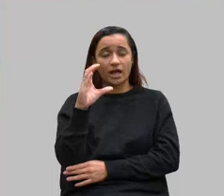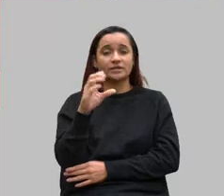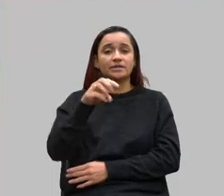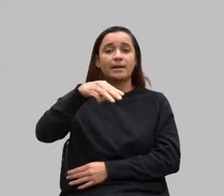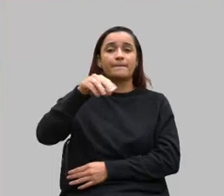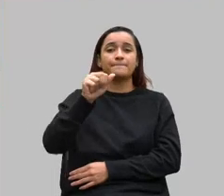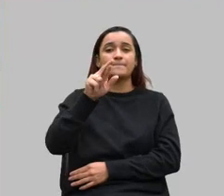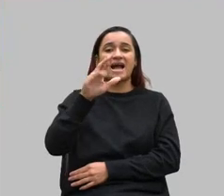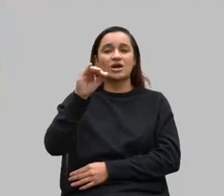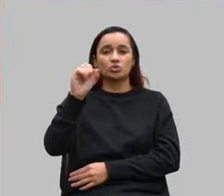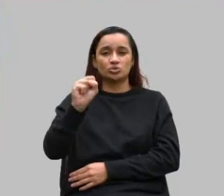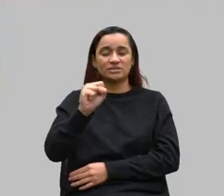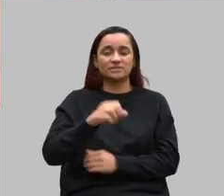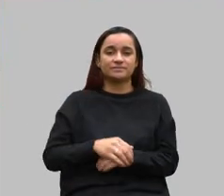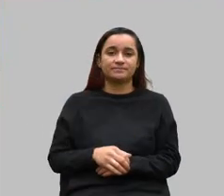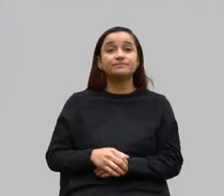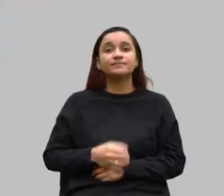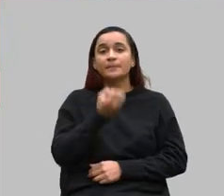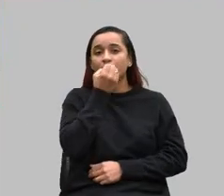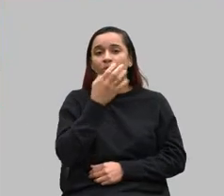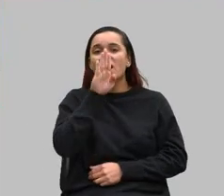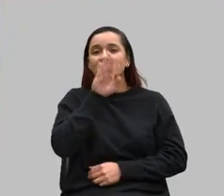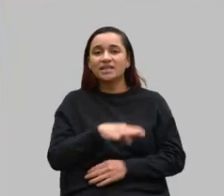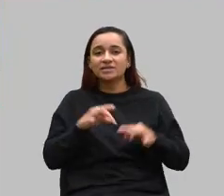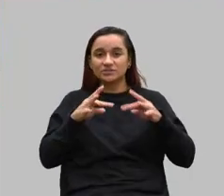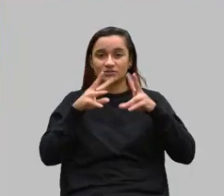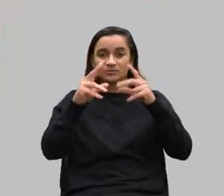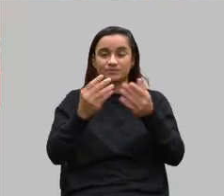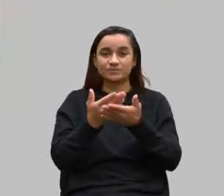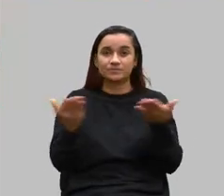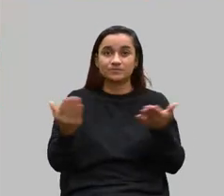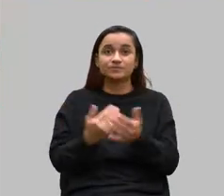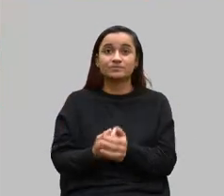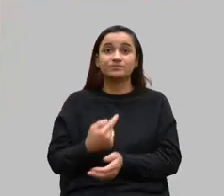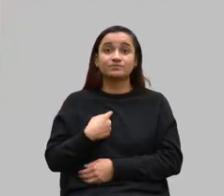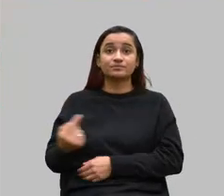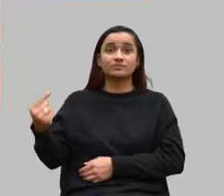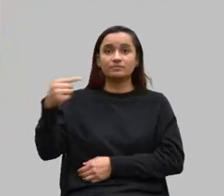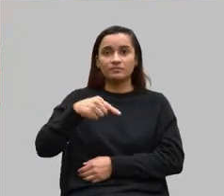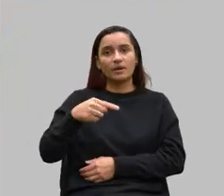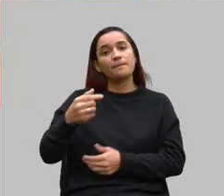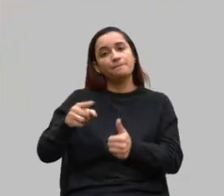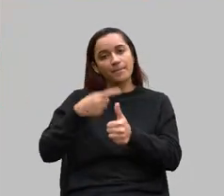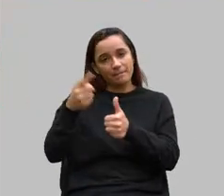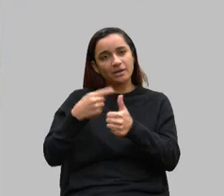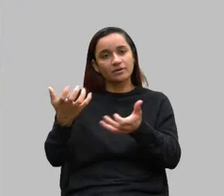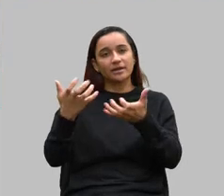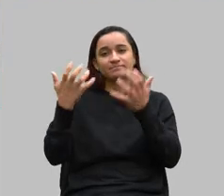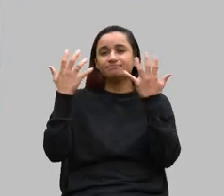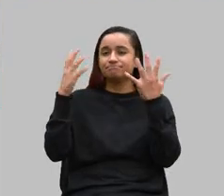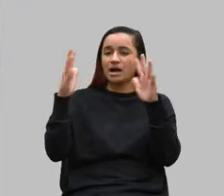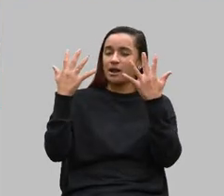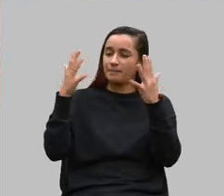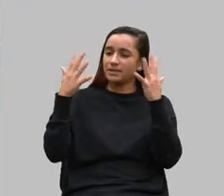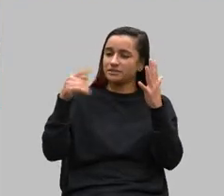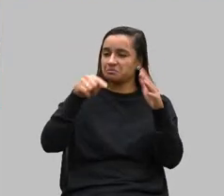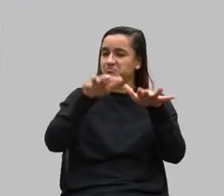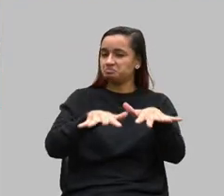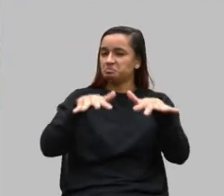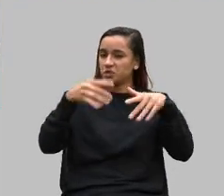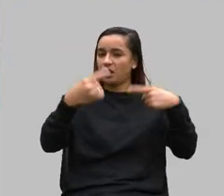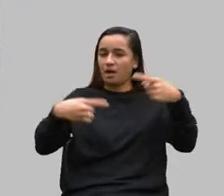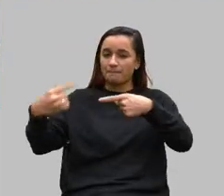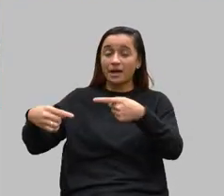Silveira Boa tarde a todos a minha manifestação aqui primeiro parabenizar né pelo evento e